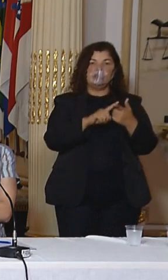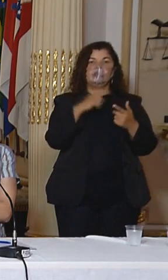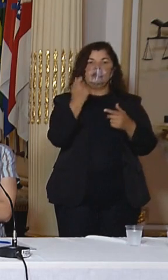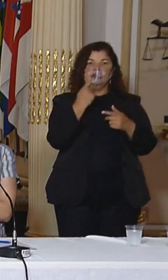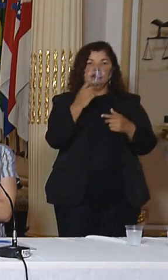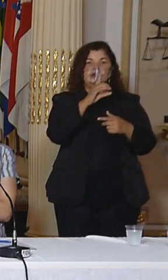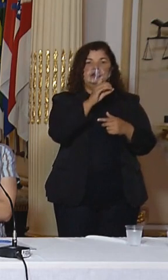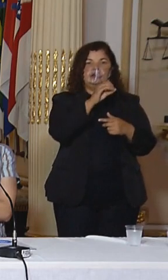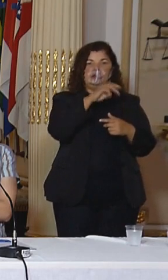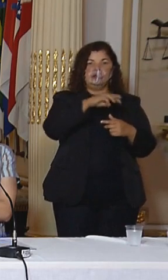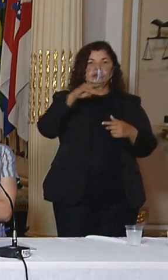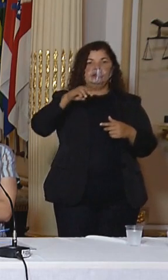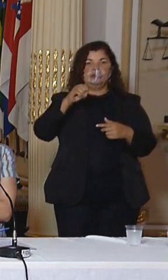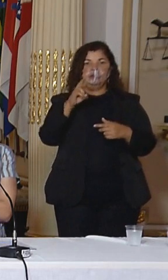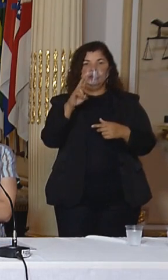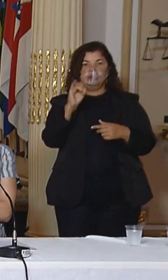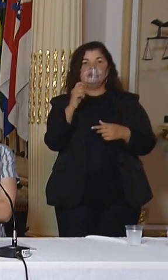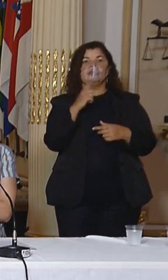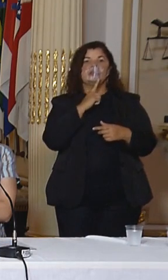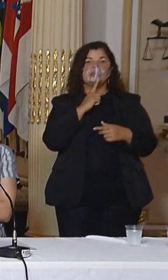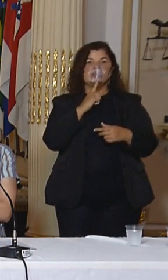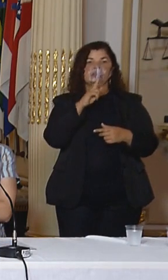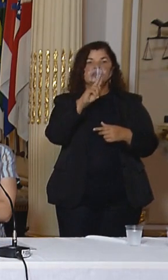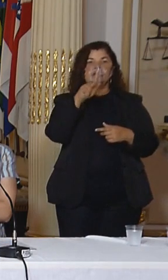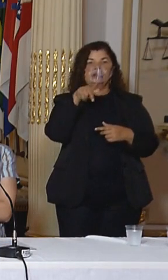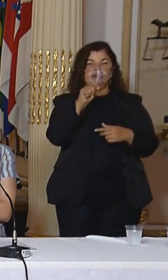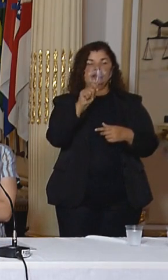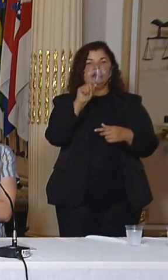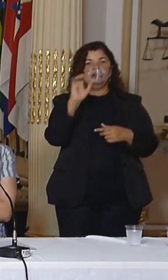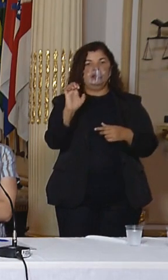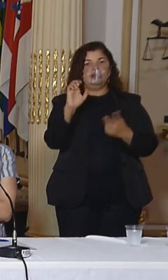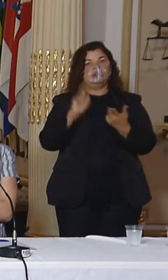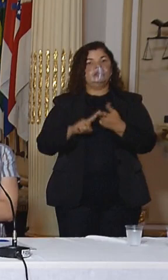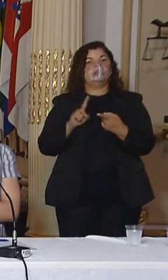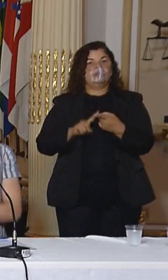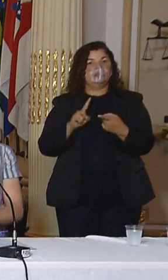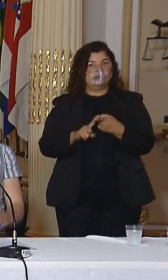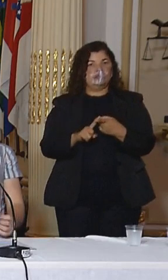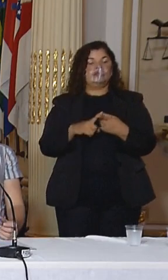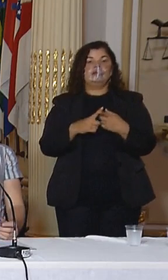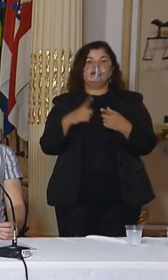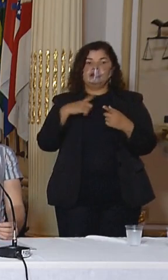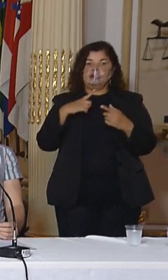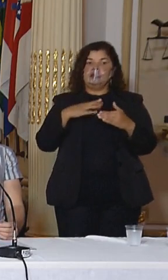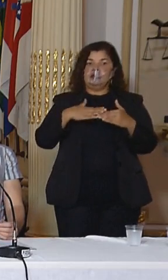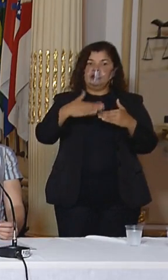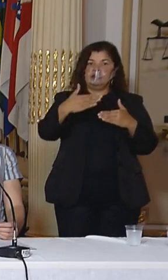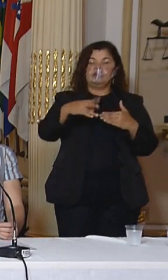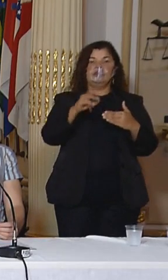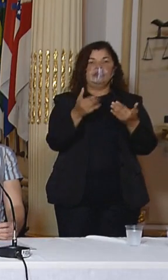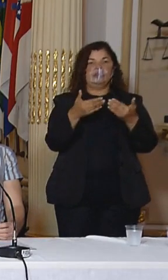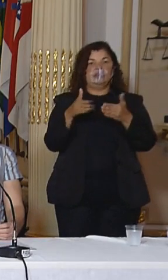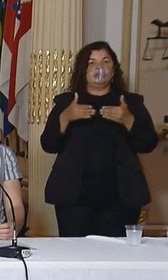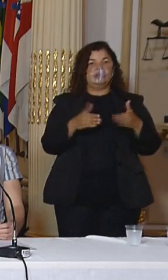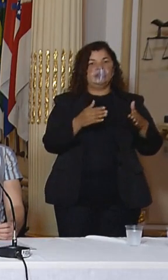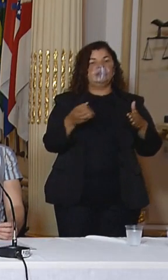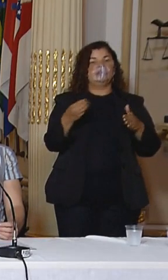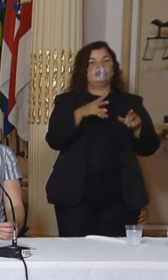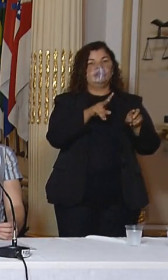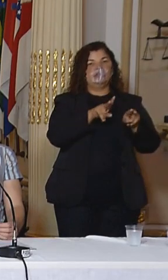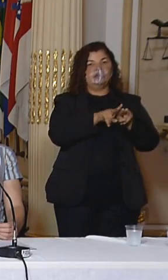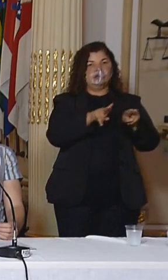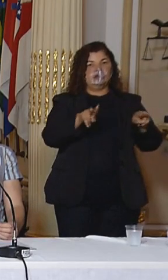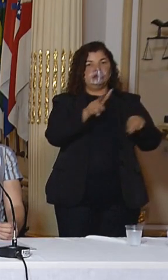Moura e na UPAE de Garanhuns. Também estamos em estágio avançado para abrir leitos